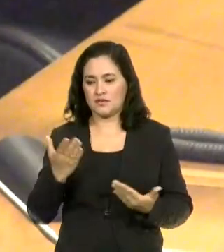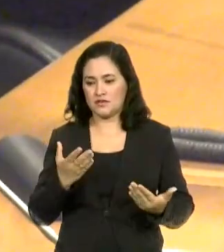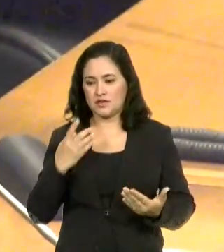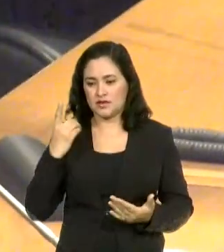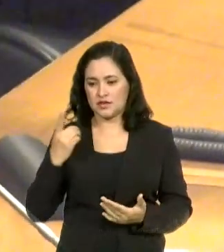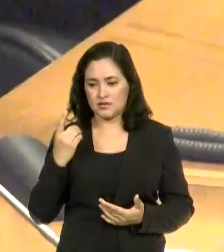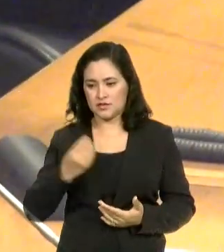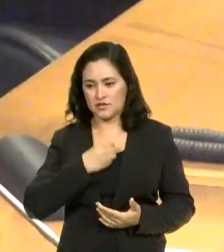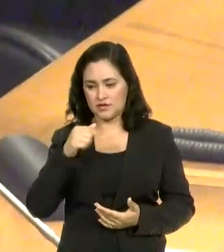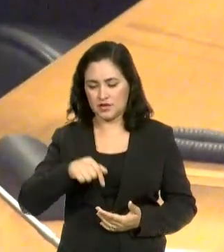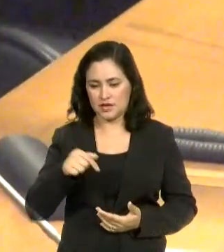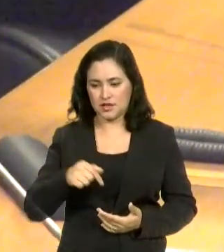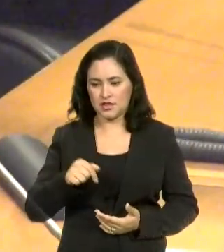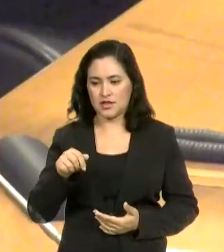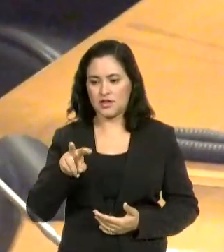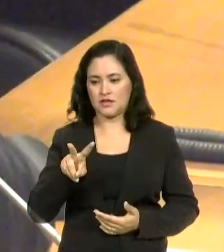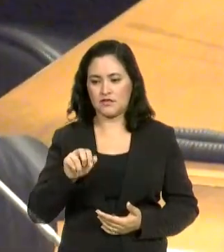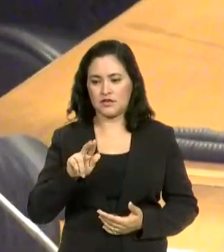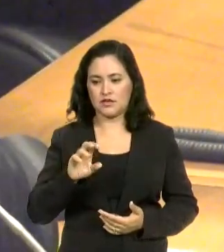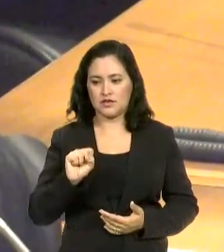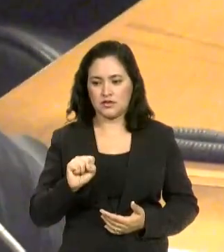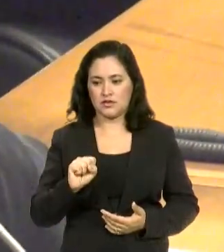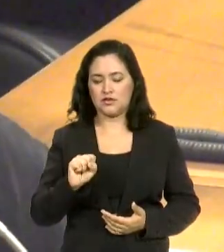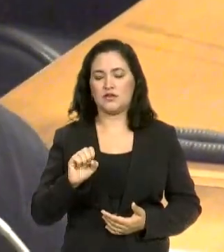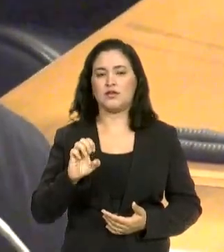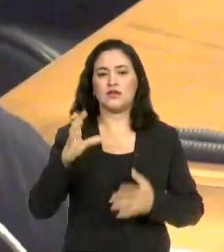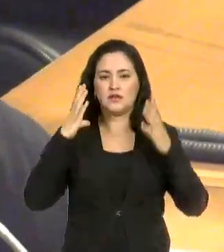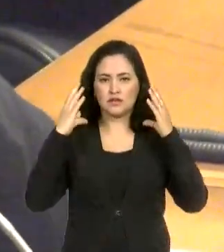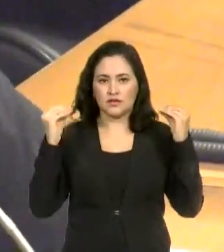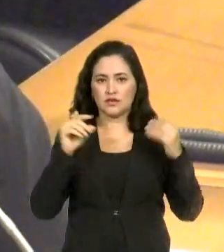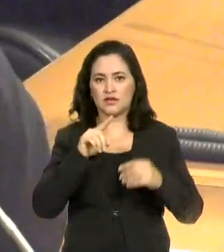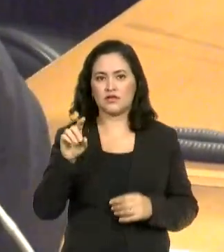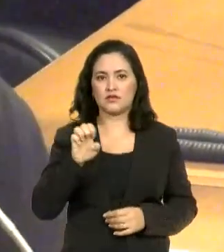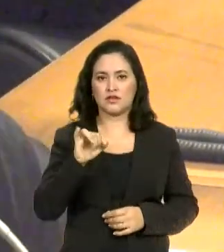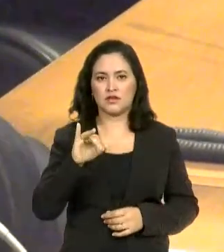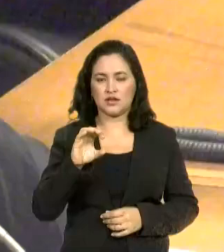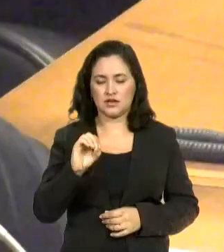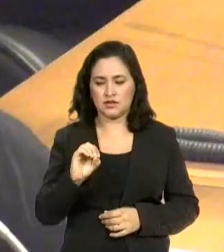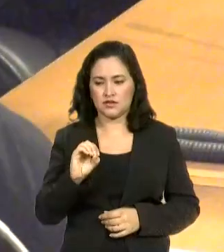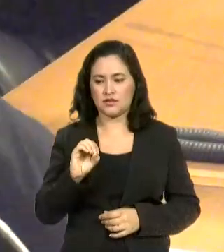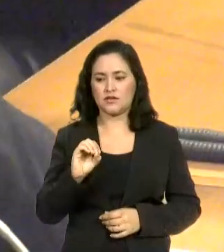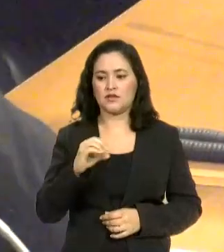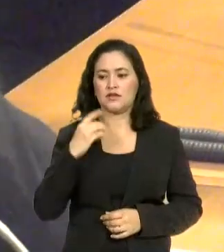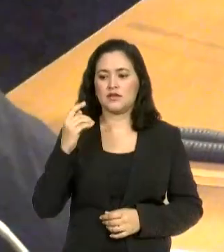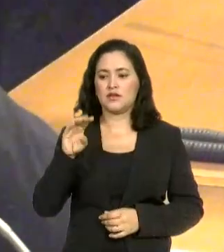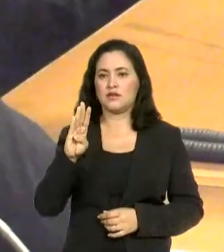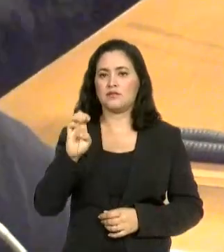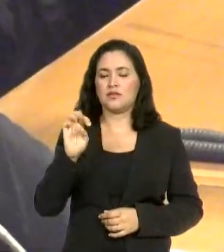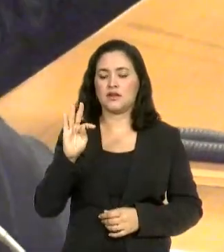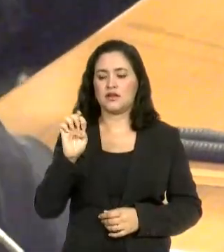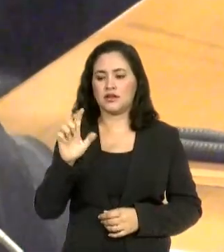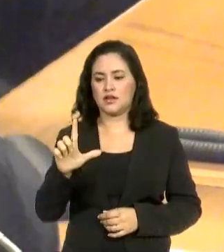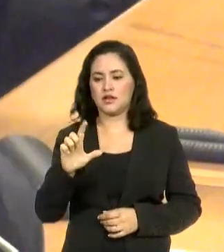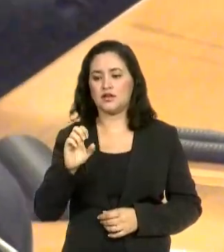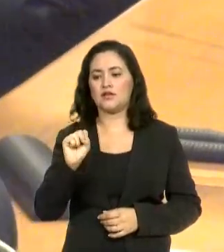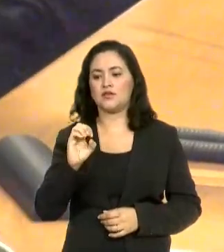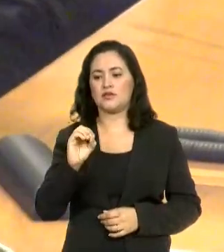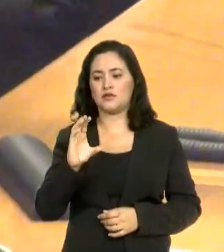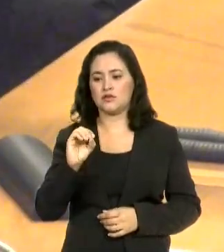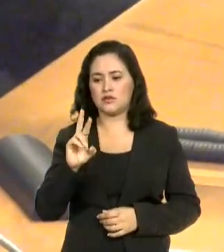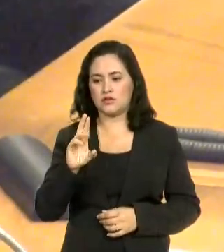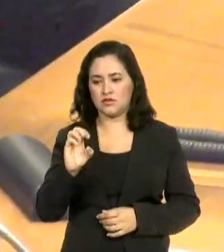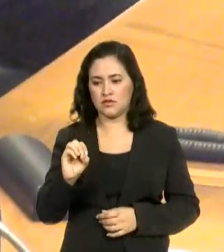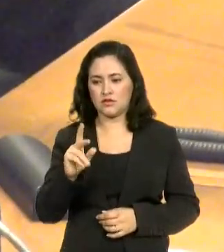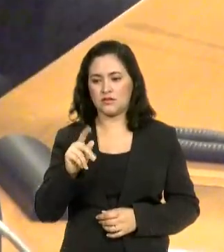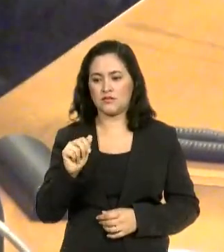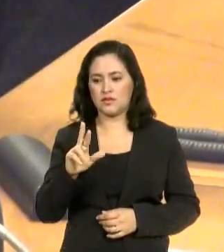Deputado Vinícius, deputado Edivaldo Holan, deputado Zé Inácio, deputada Betel, deputada Socorro, deputado